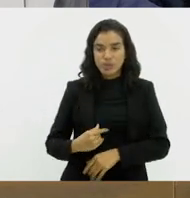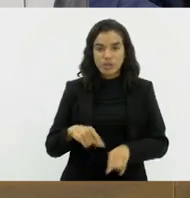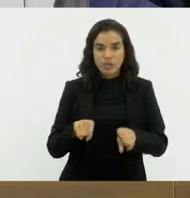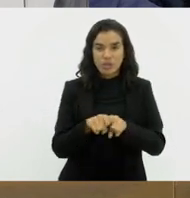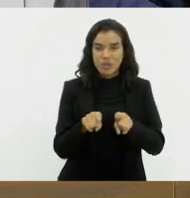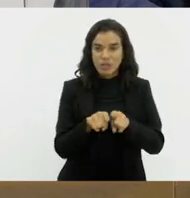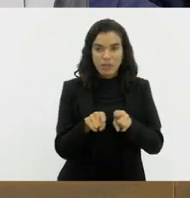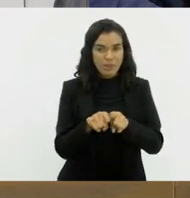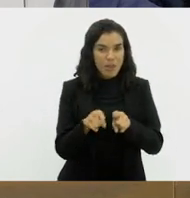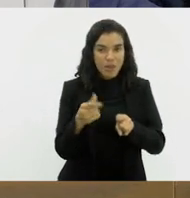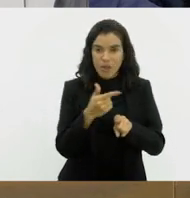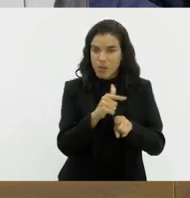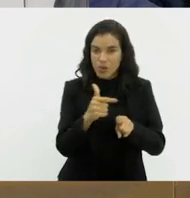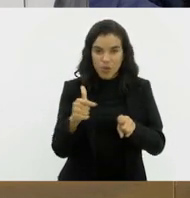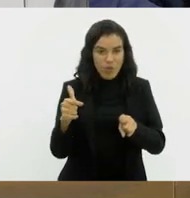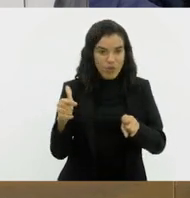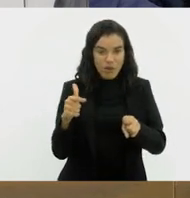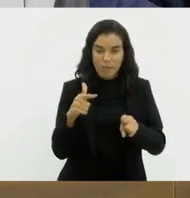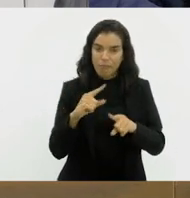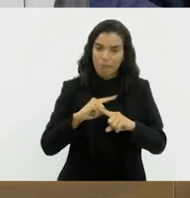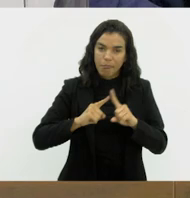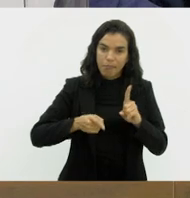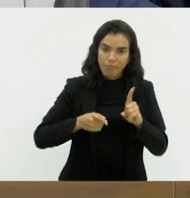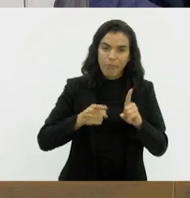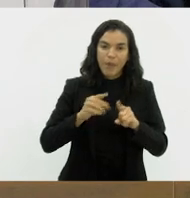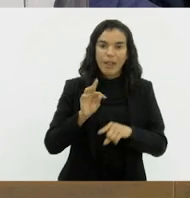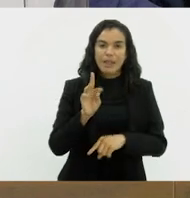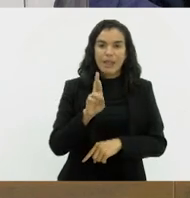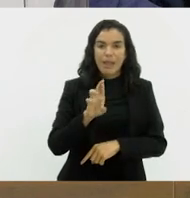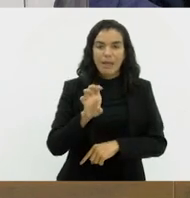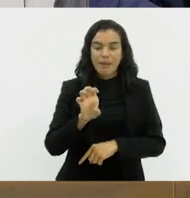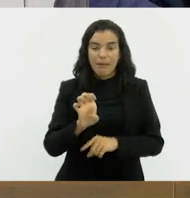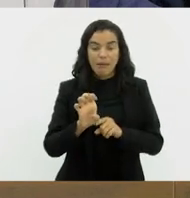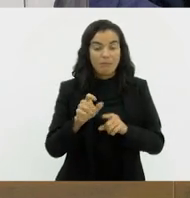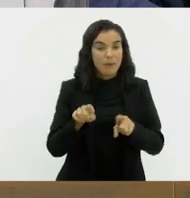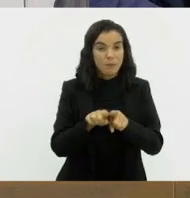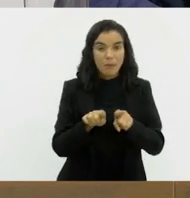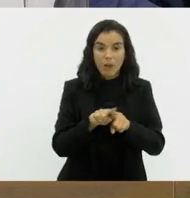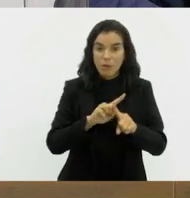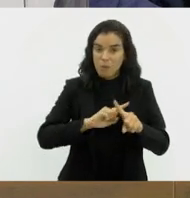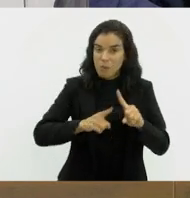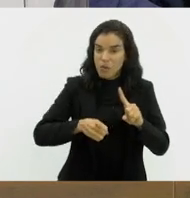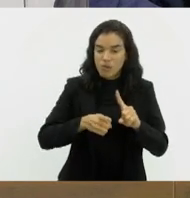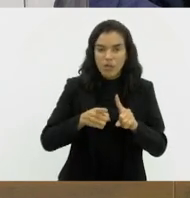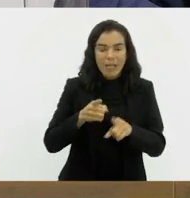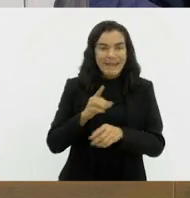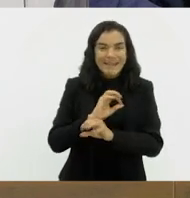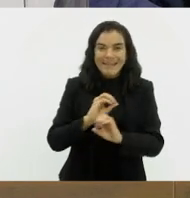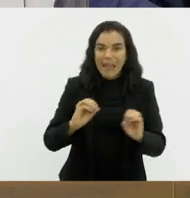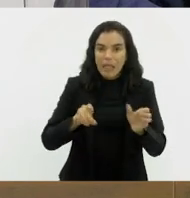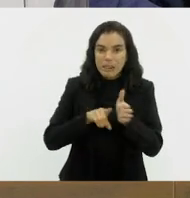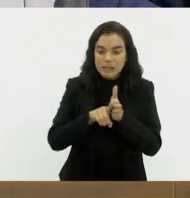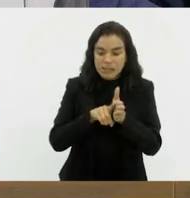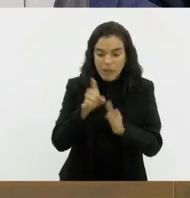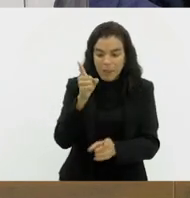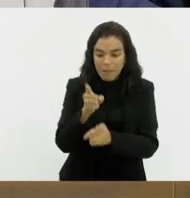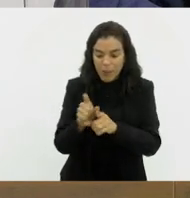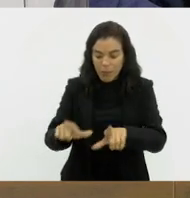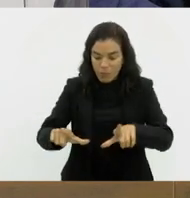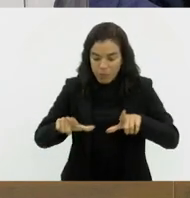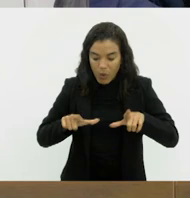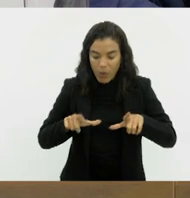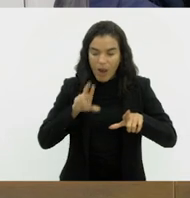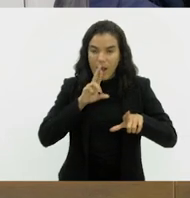porque não tinha capela e dizia que não podia operar sem TRM. Não existia nenhum tipo de diagnóstico sendo realizado no Sanatório